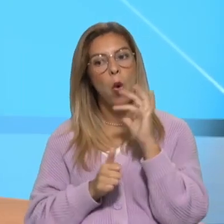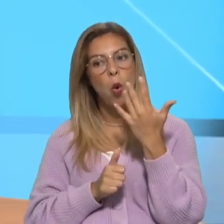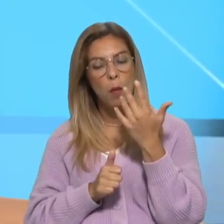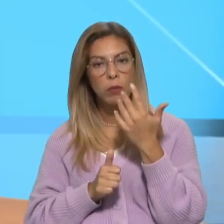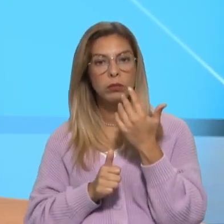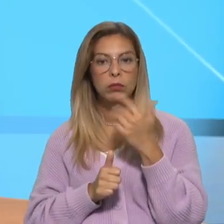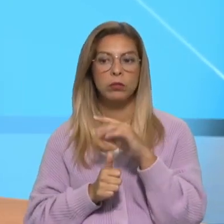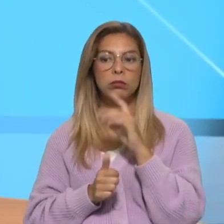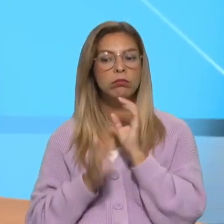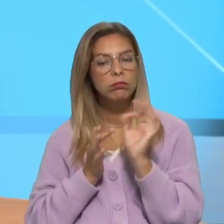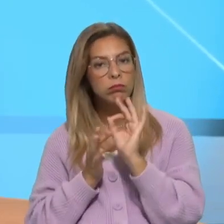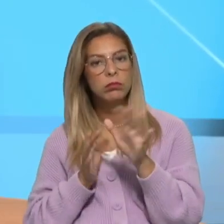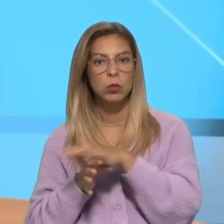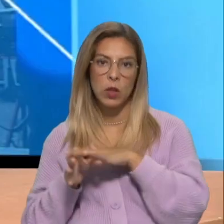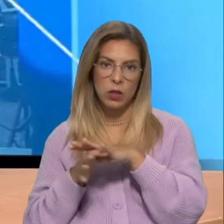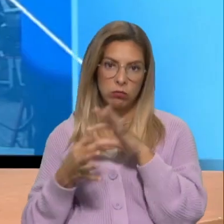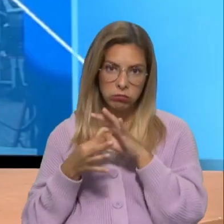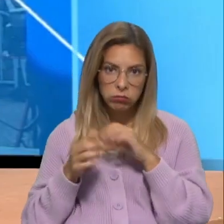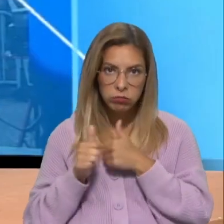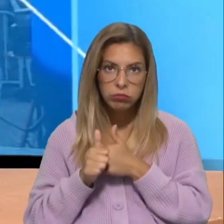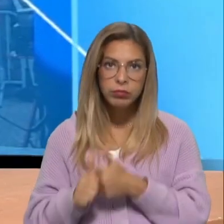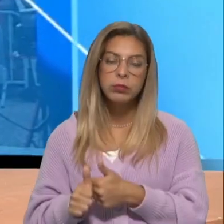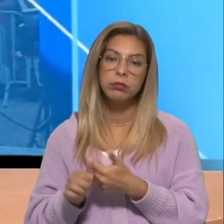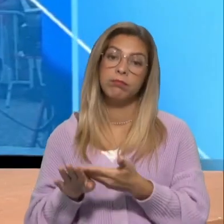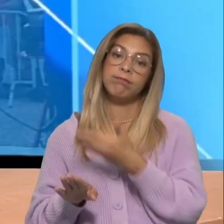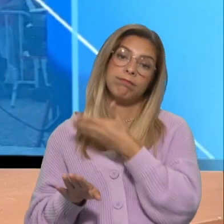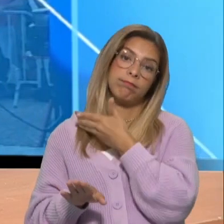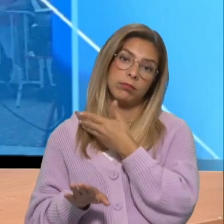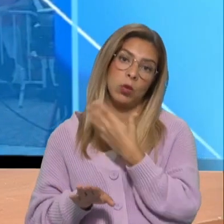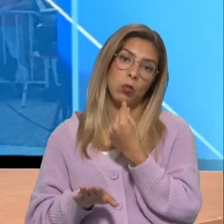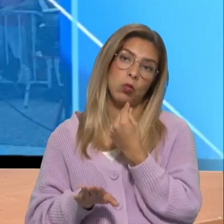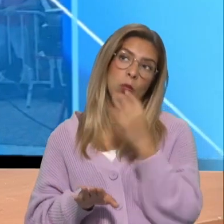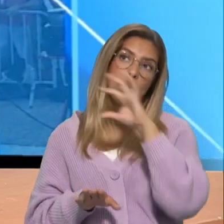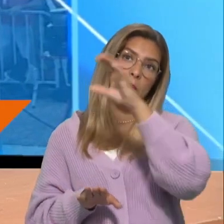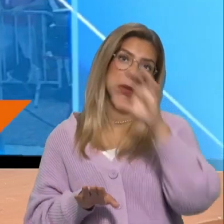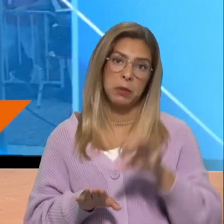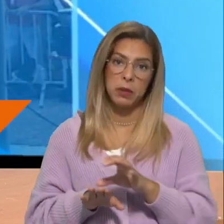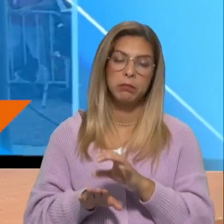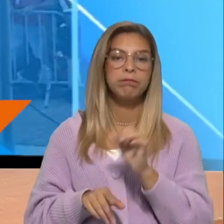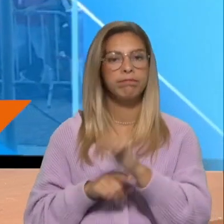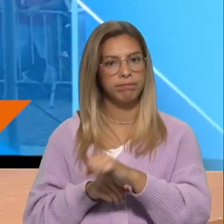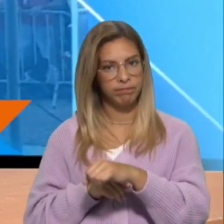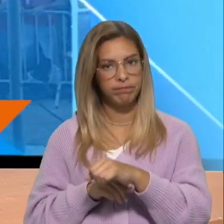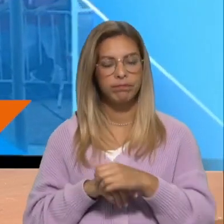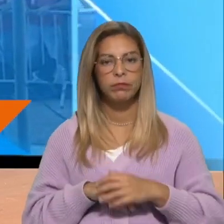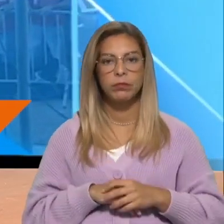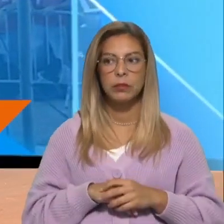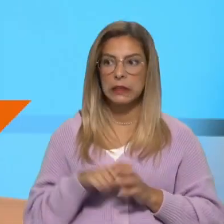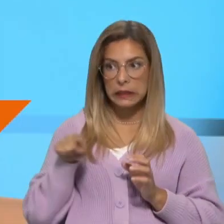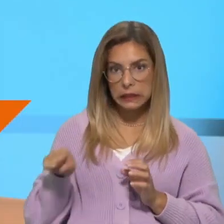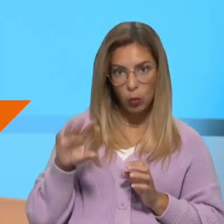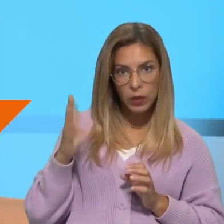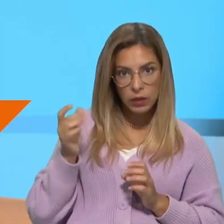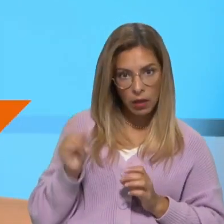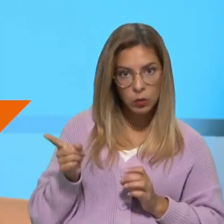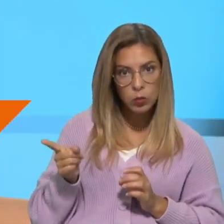casos concretos, de pessoas concretas que chegam até nós vindos de muitos países. Exato, nós, na verdade... É isso que acontece. Sim, não é?